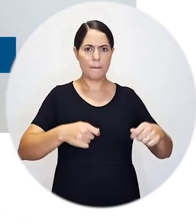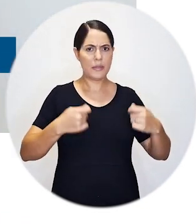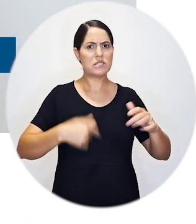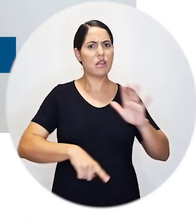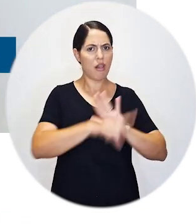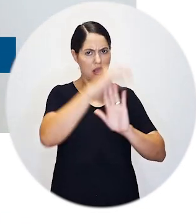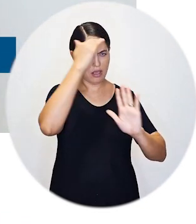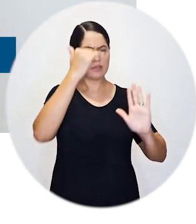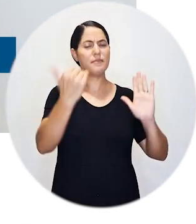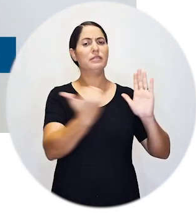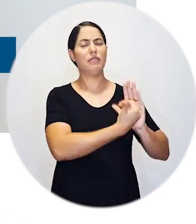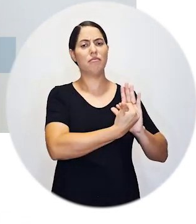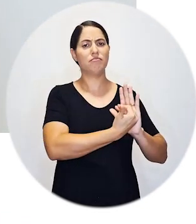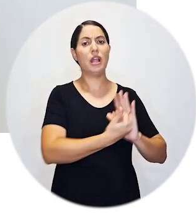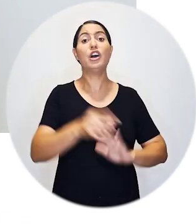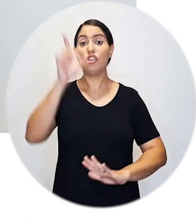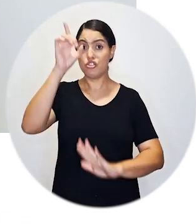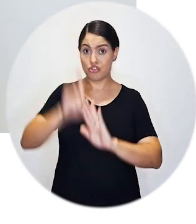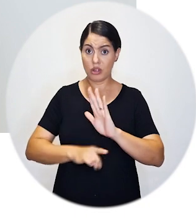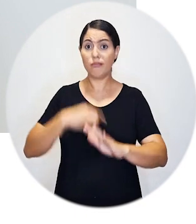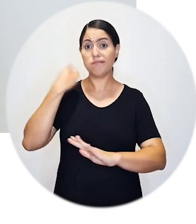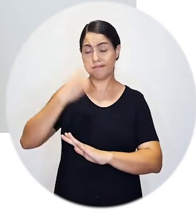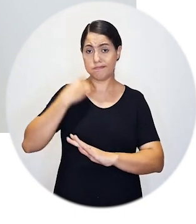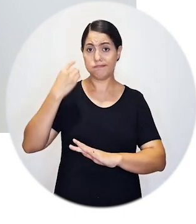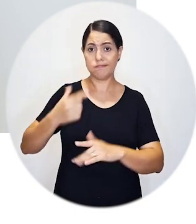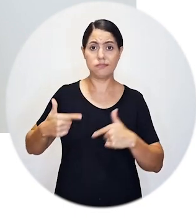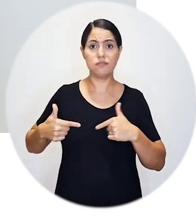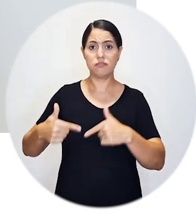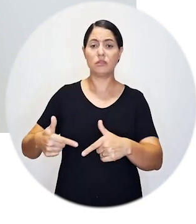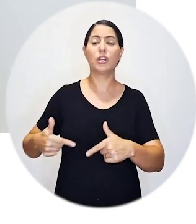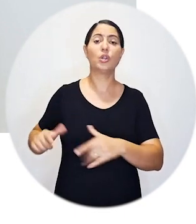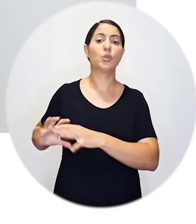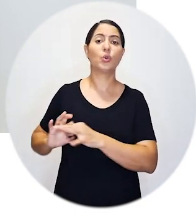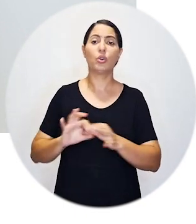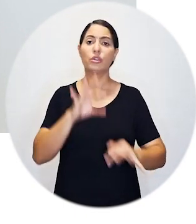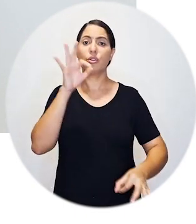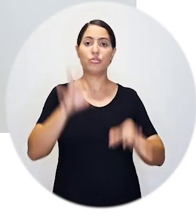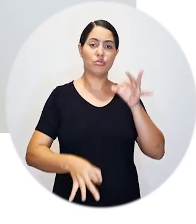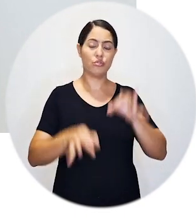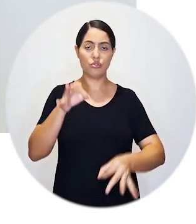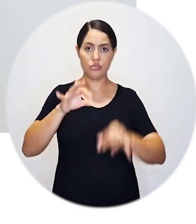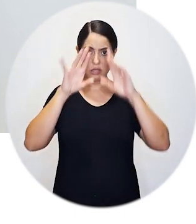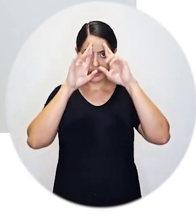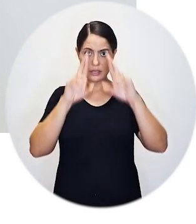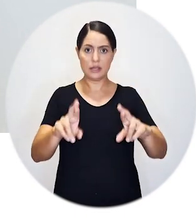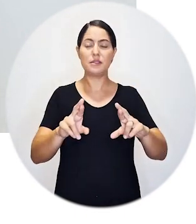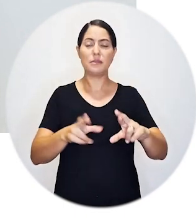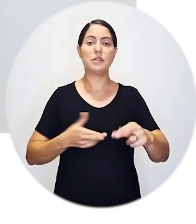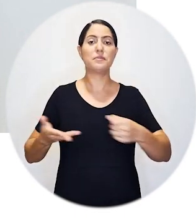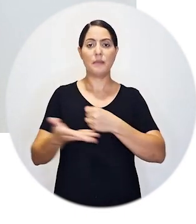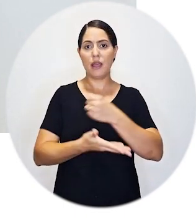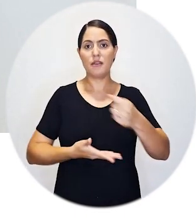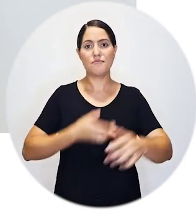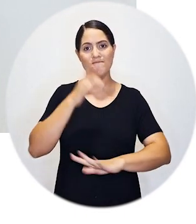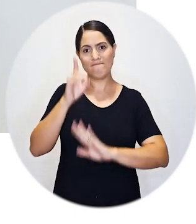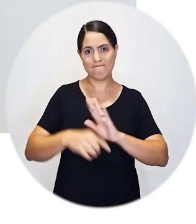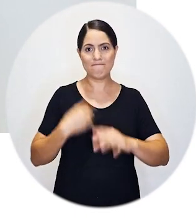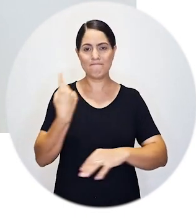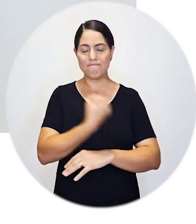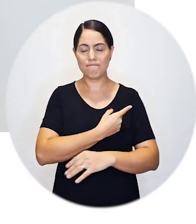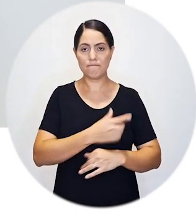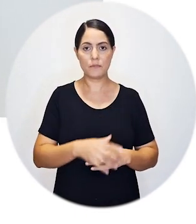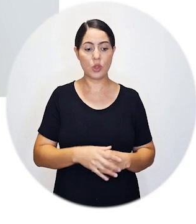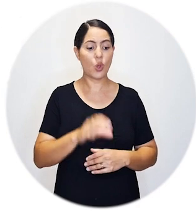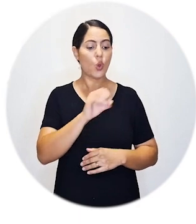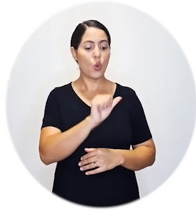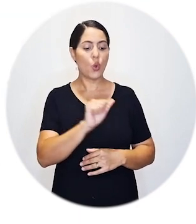limites da legalidade, preservando as prerrogativas da advocacia e promovendo um ambiente de justiça e respeito aos direitos fundamentais.